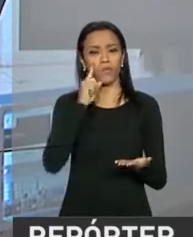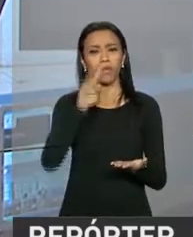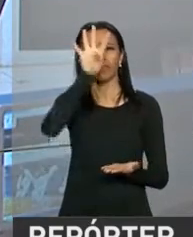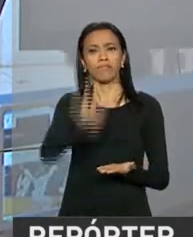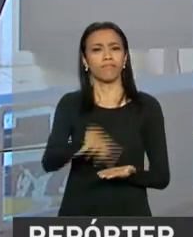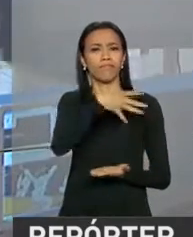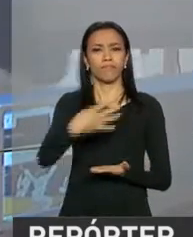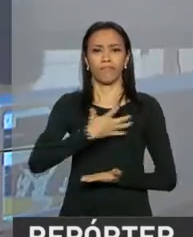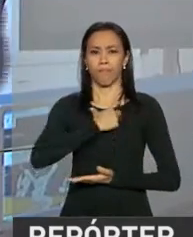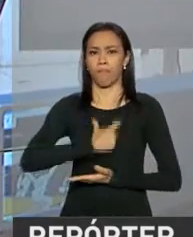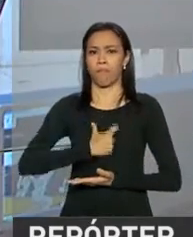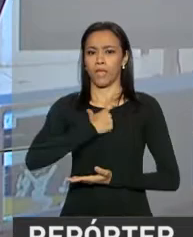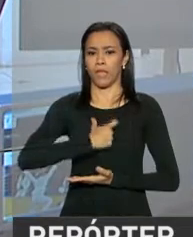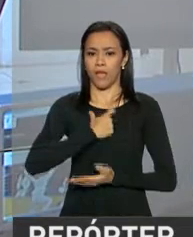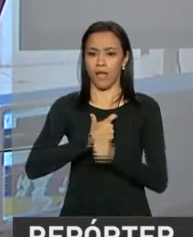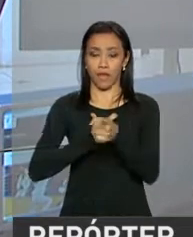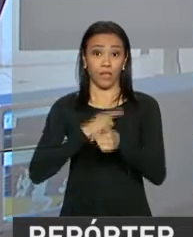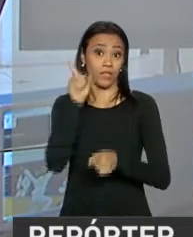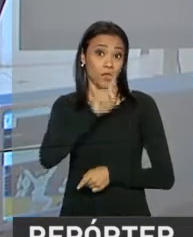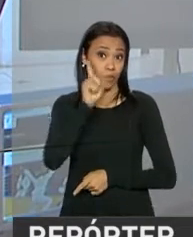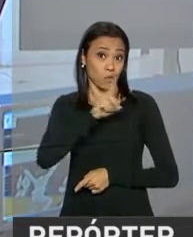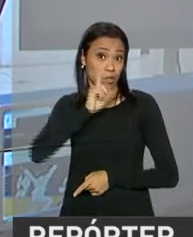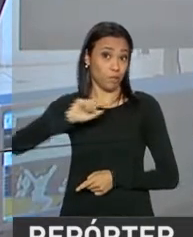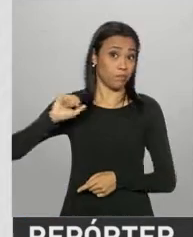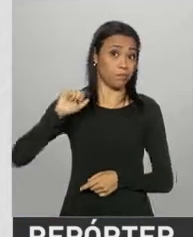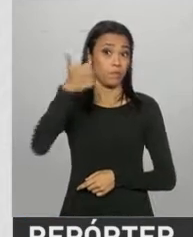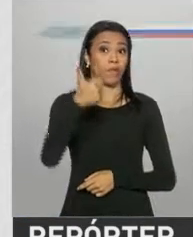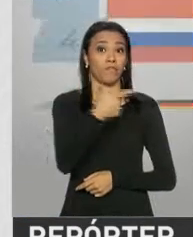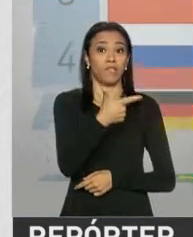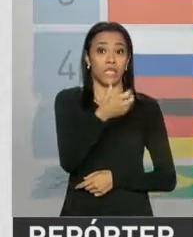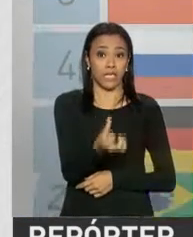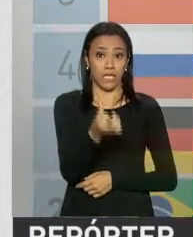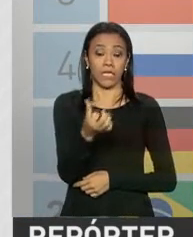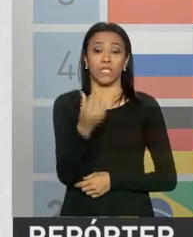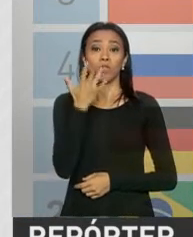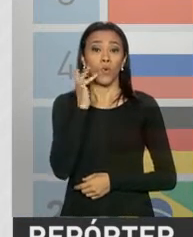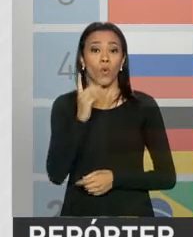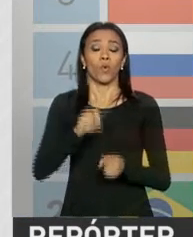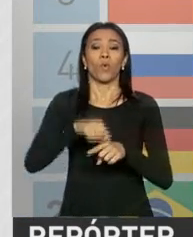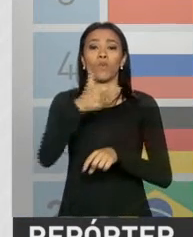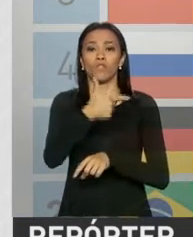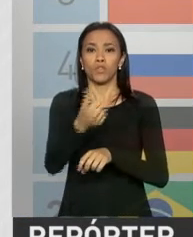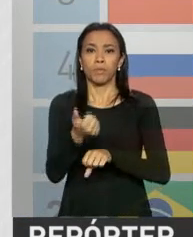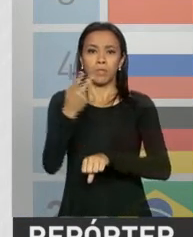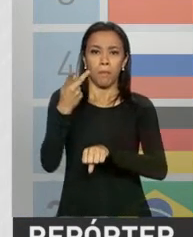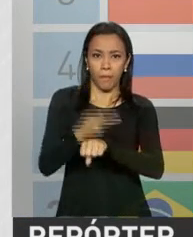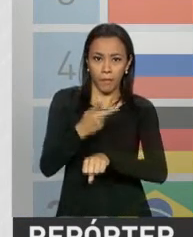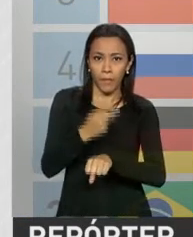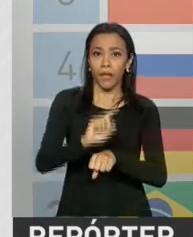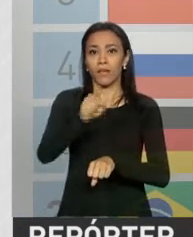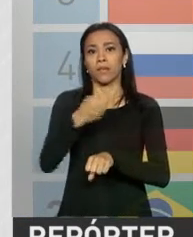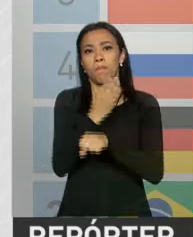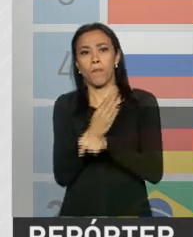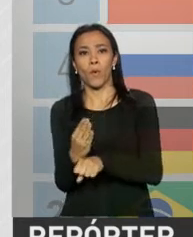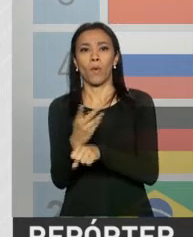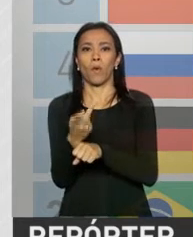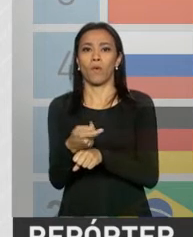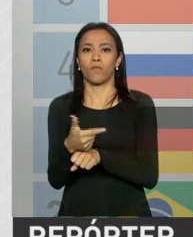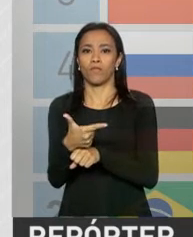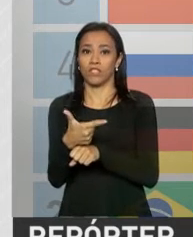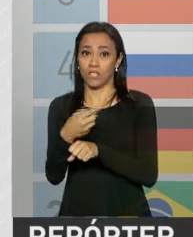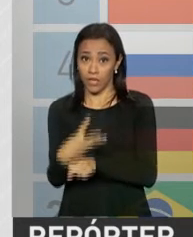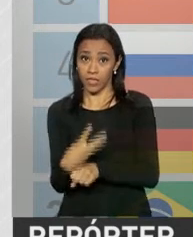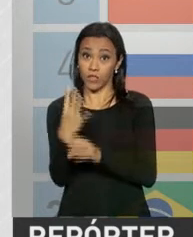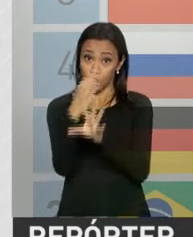medalhas os estados unidos seguem na frente com 26 medalhas de ouro 21 de prata e 23 de bronze somando